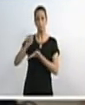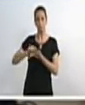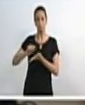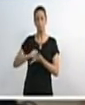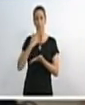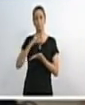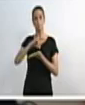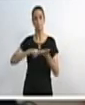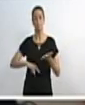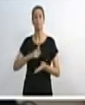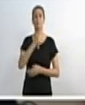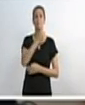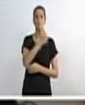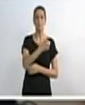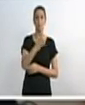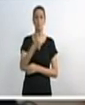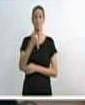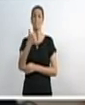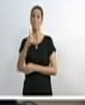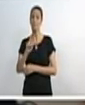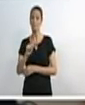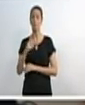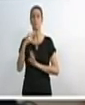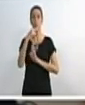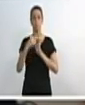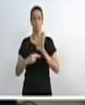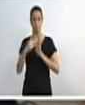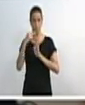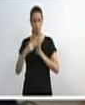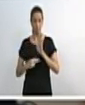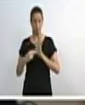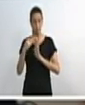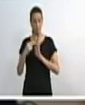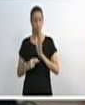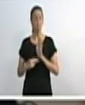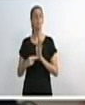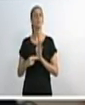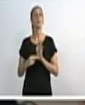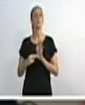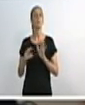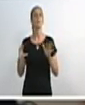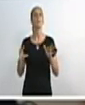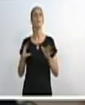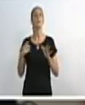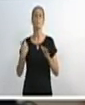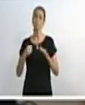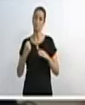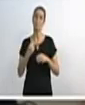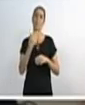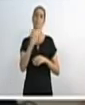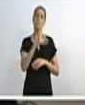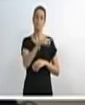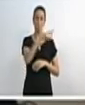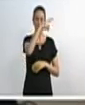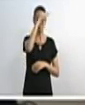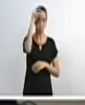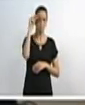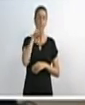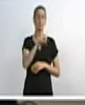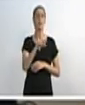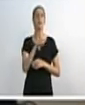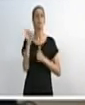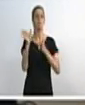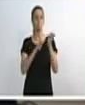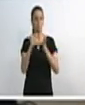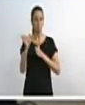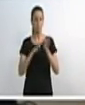requerimento 117, faria a leitura também, providências junto ao Executivo Municipal, para que, na forma e dentro do prazo